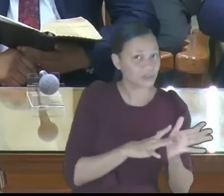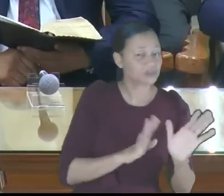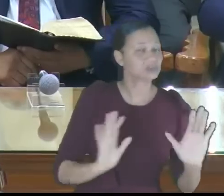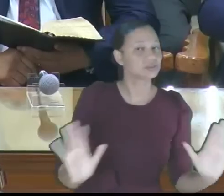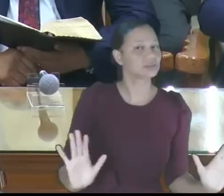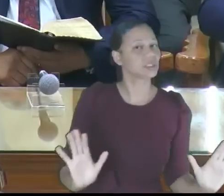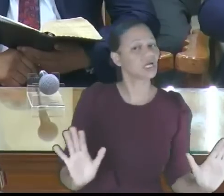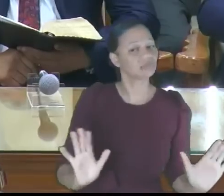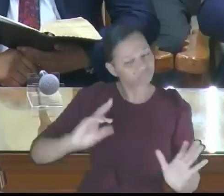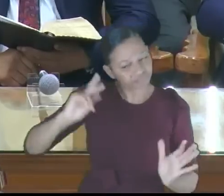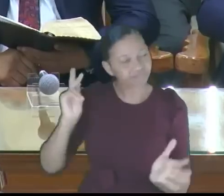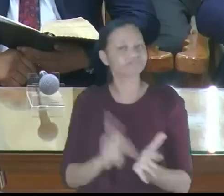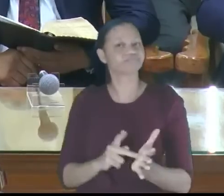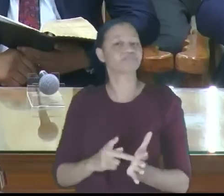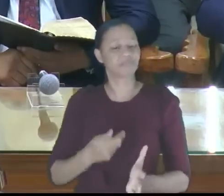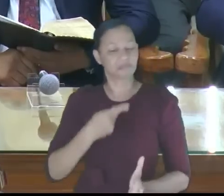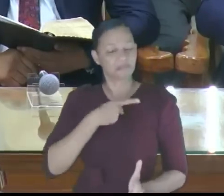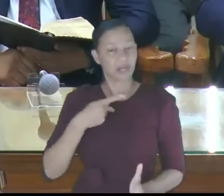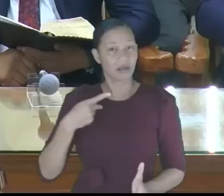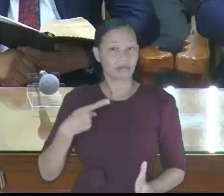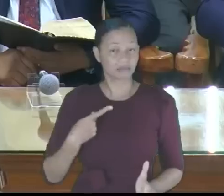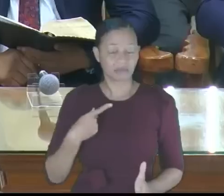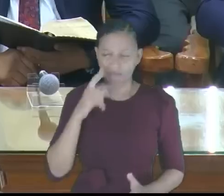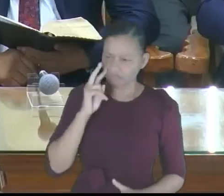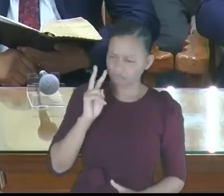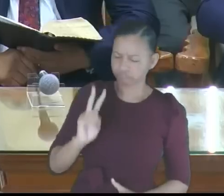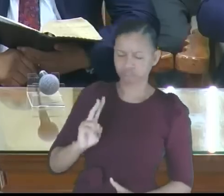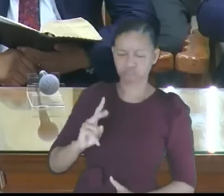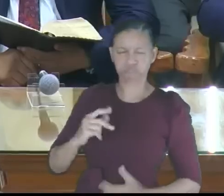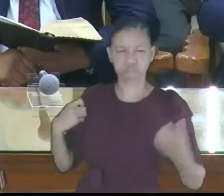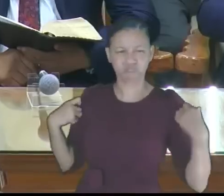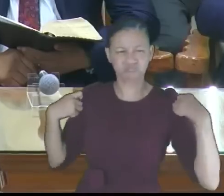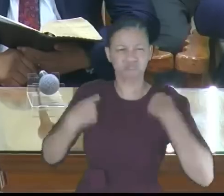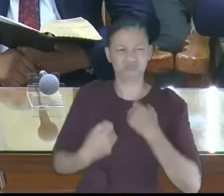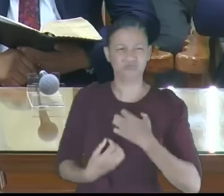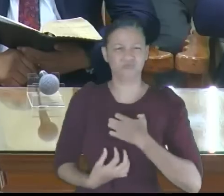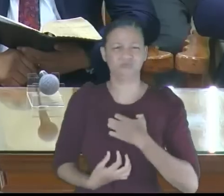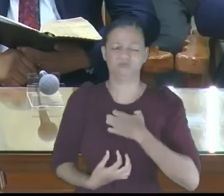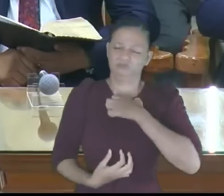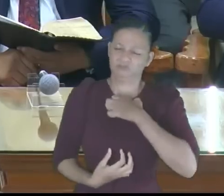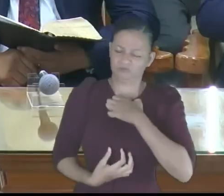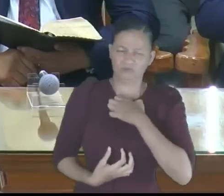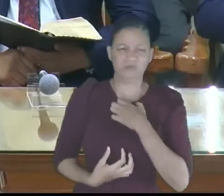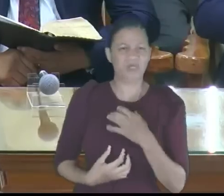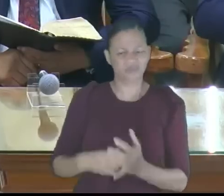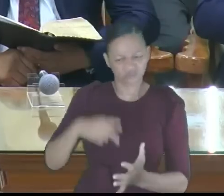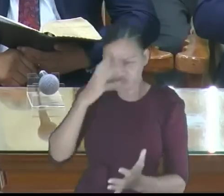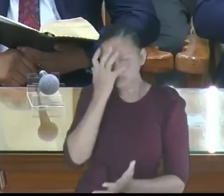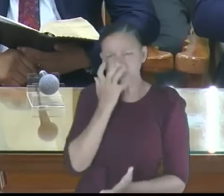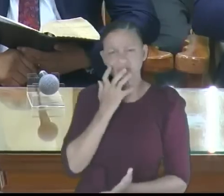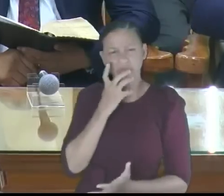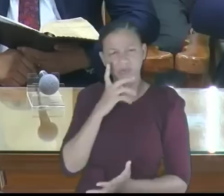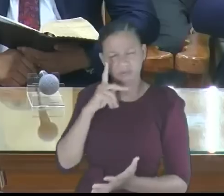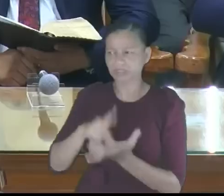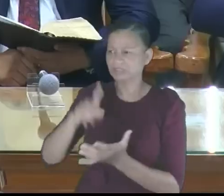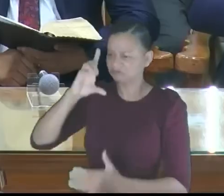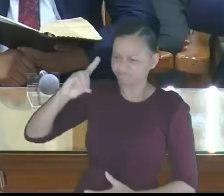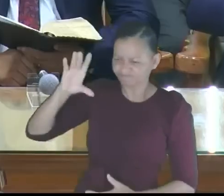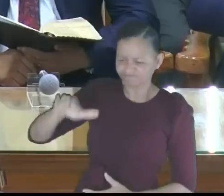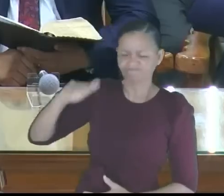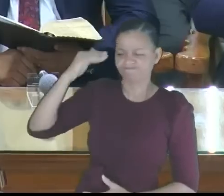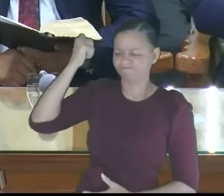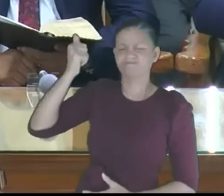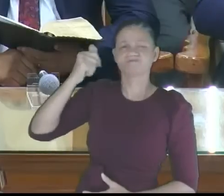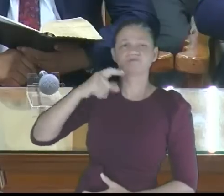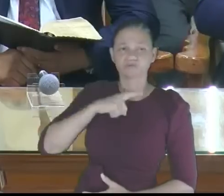falando de pastor. Você vê um pastor, irmão, um pastor com P maiúsculo, chamado por Deus, que